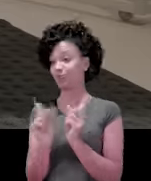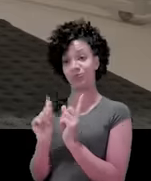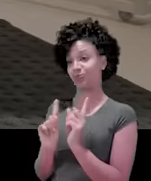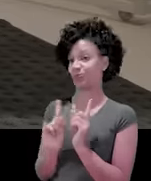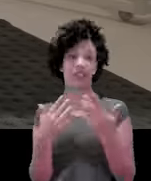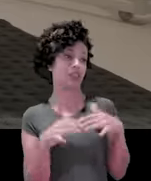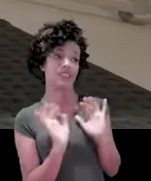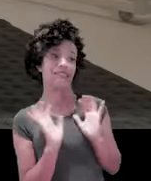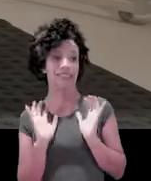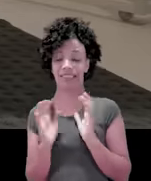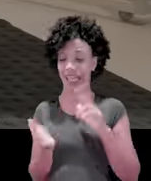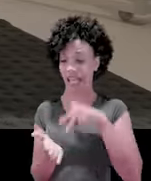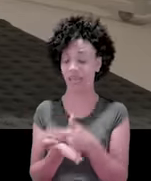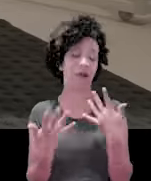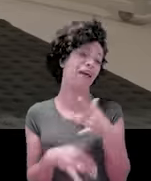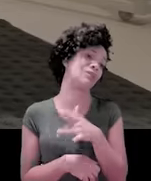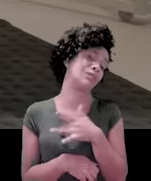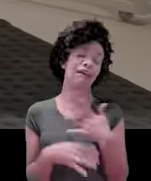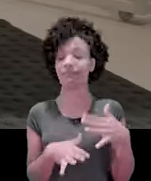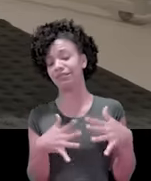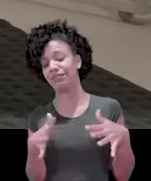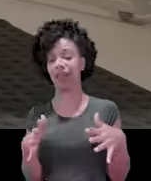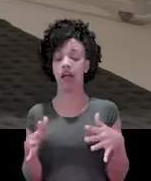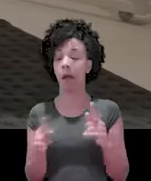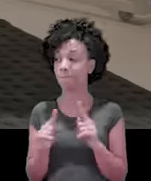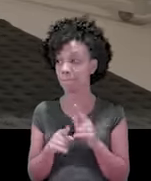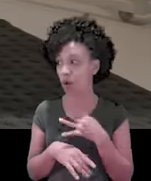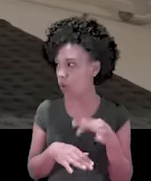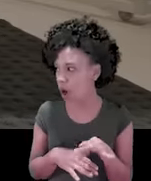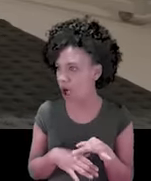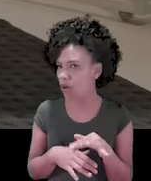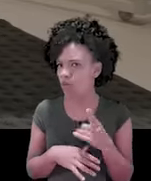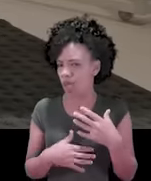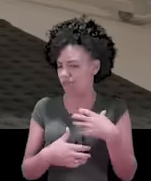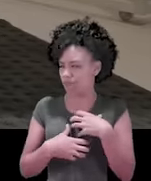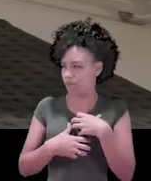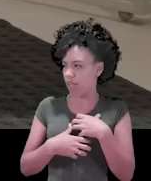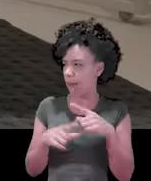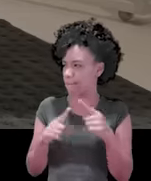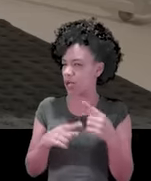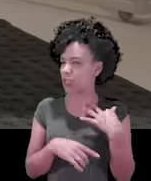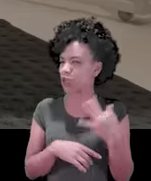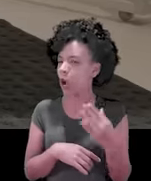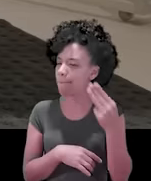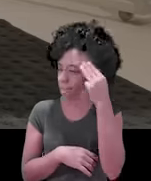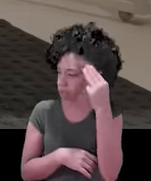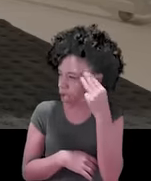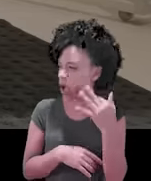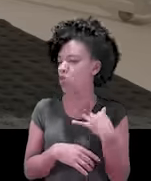não não faz isso raio o menino botou recortar o bichinho para qualquer tipo de dor não é nem dor física a dor mental